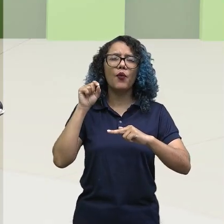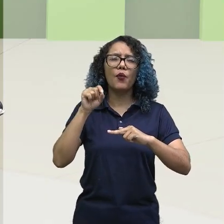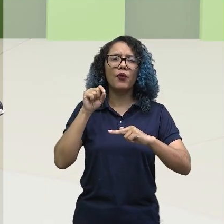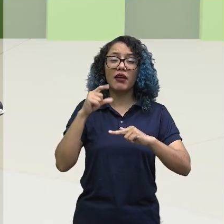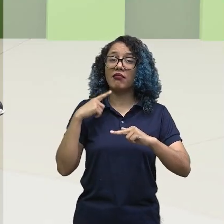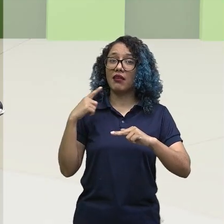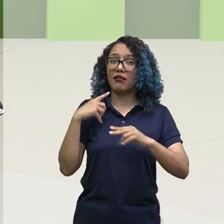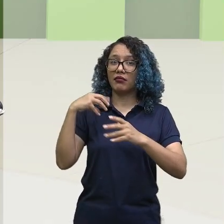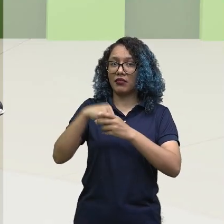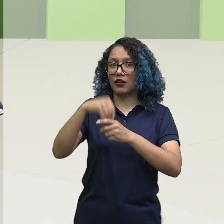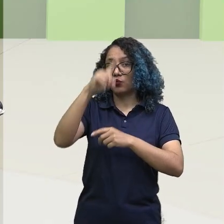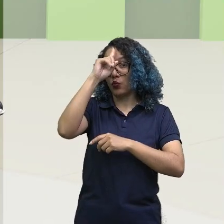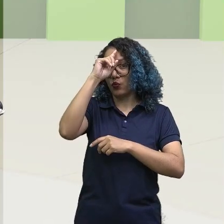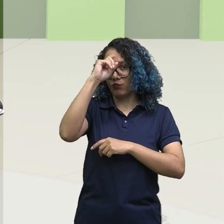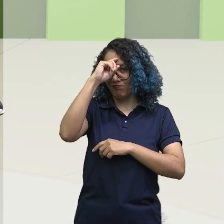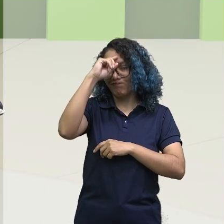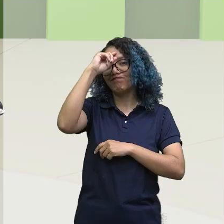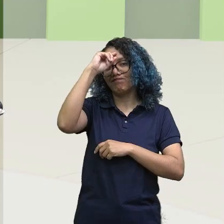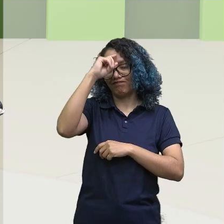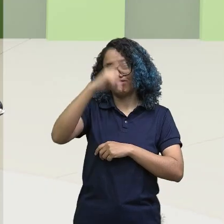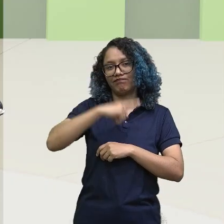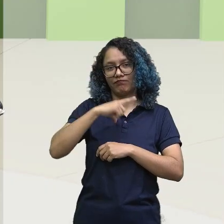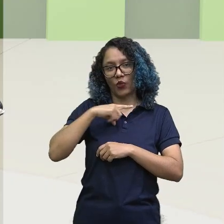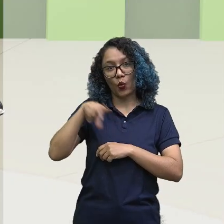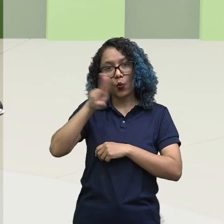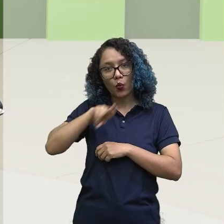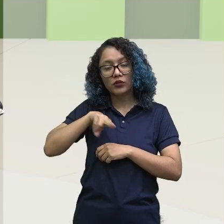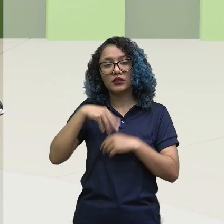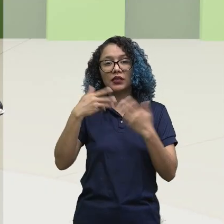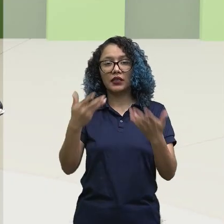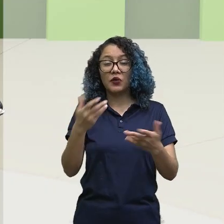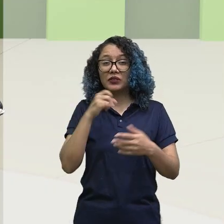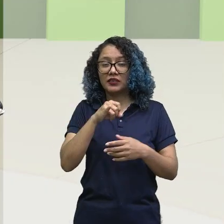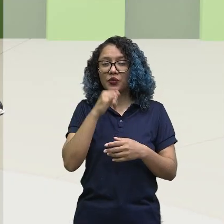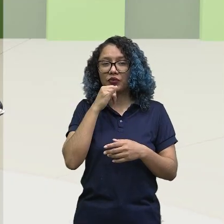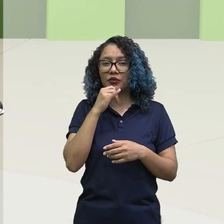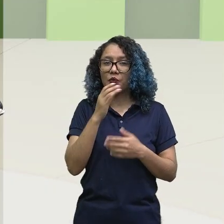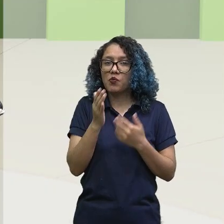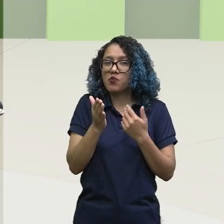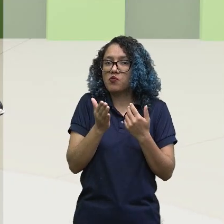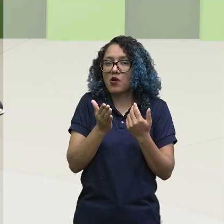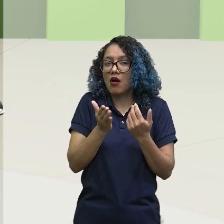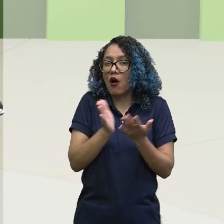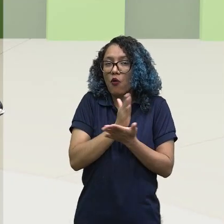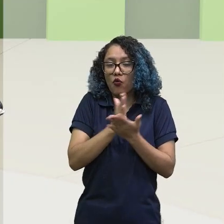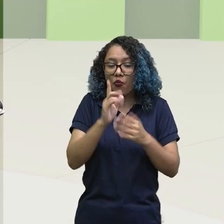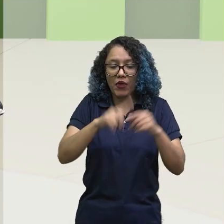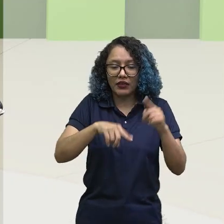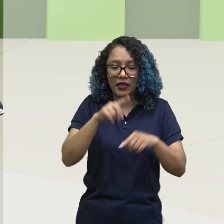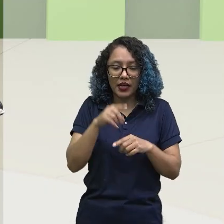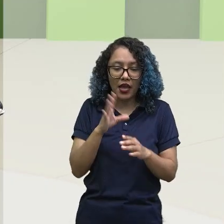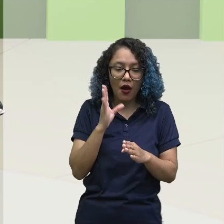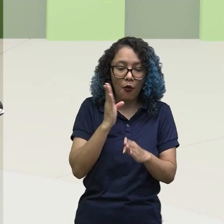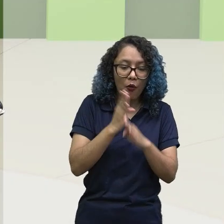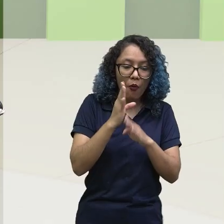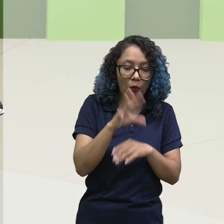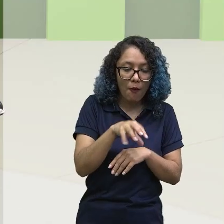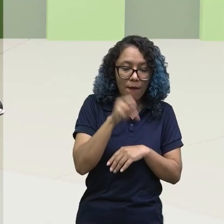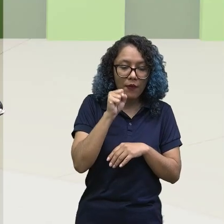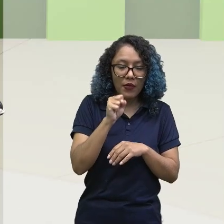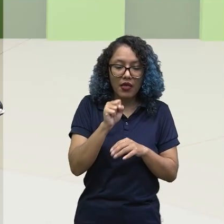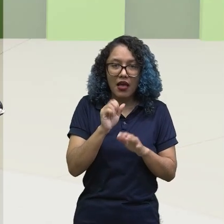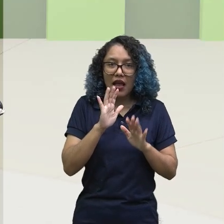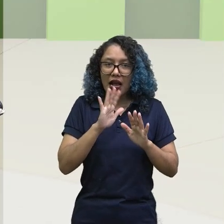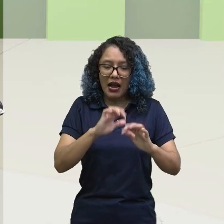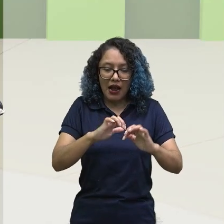em hospitais. Então, se você encontrar algum dispositivo, não vai inventar de ir abrindo